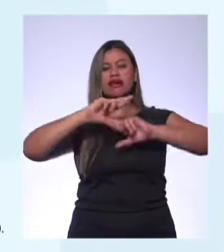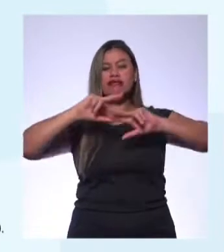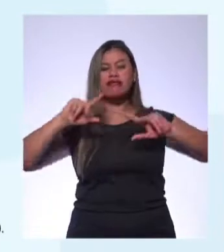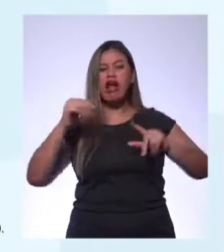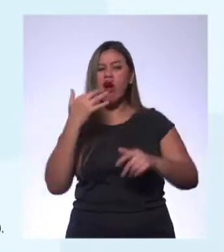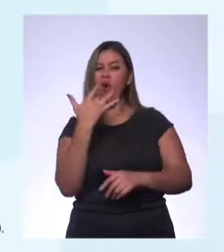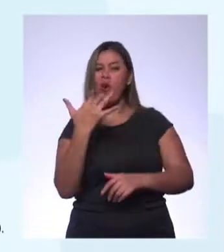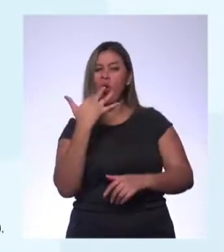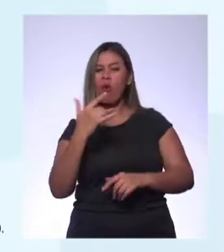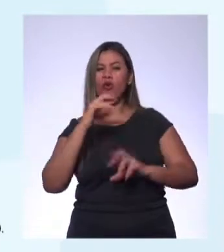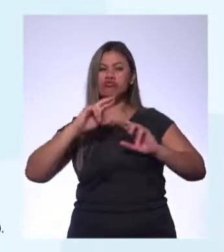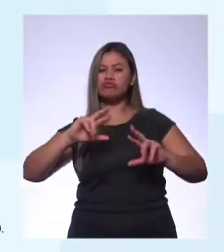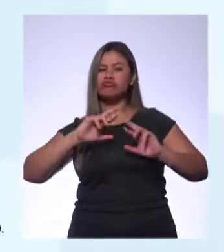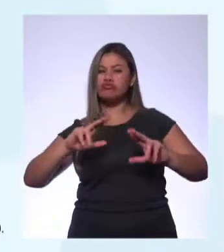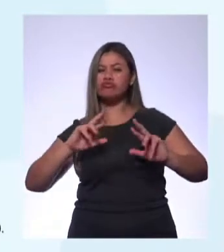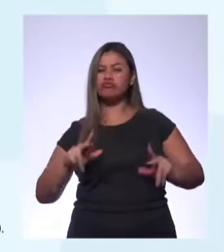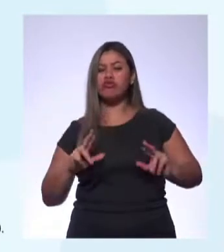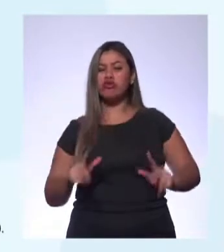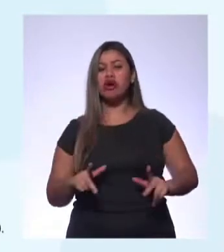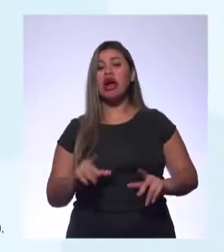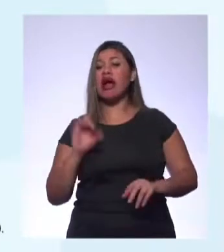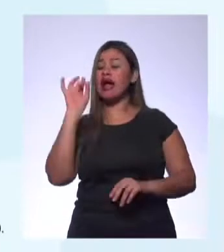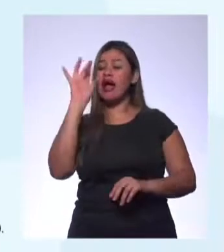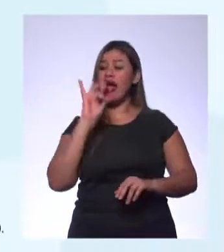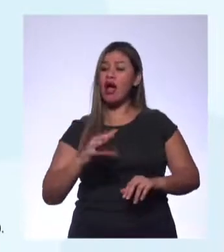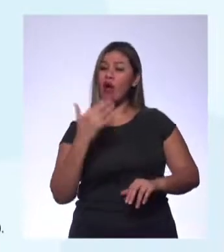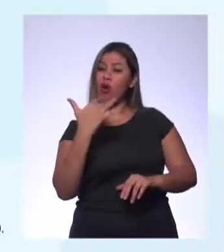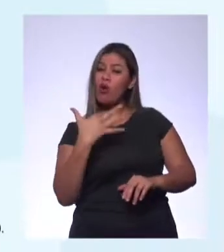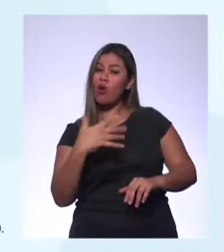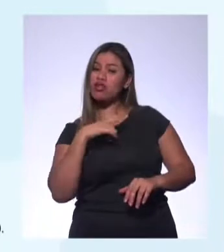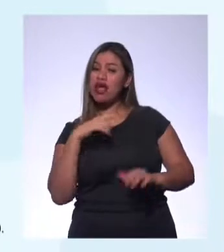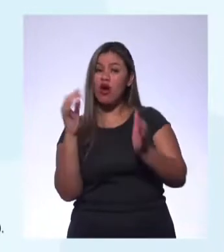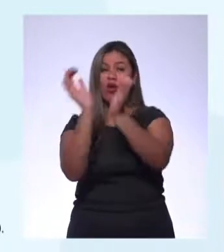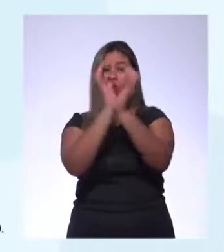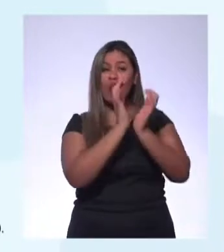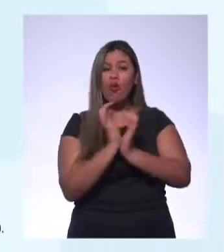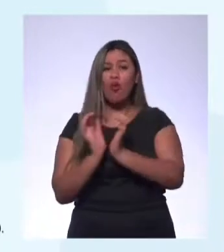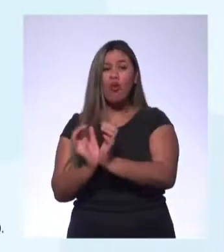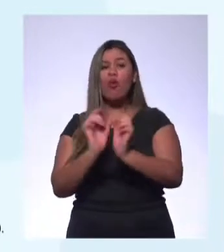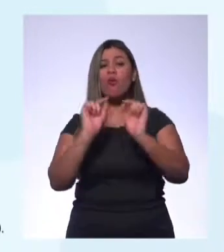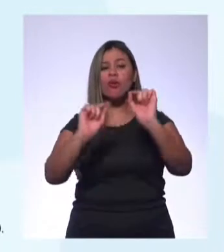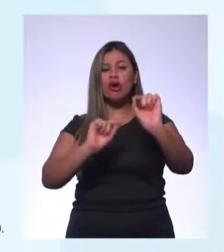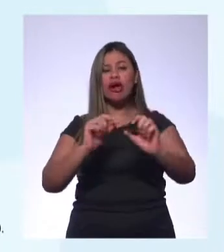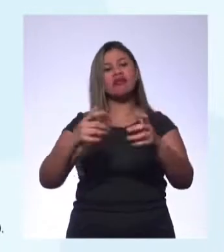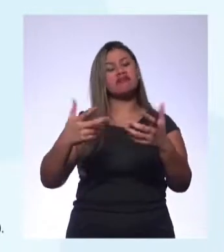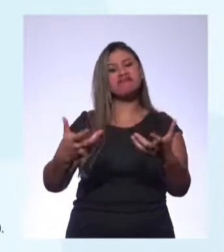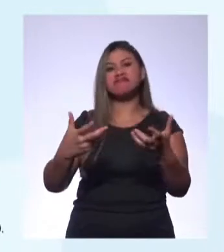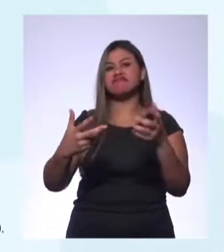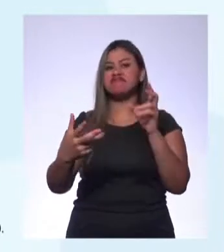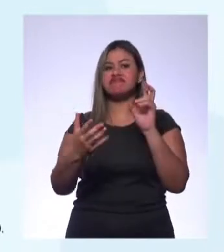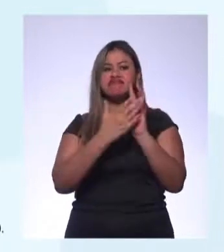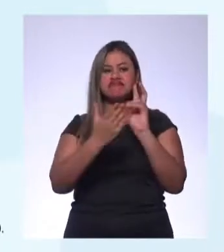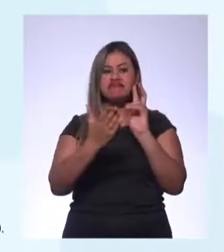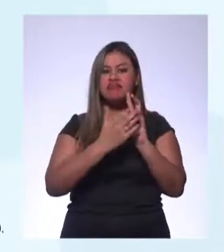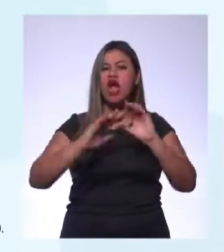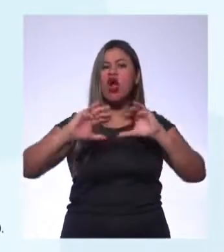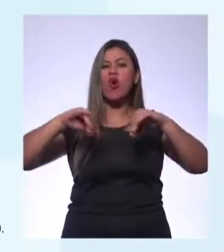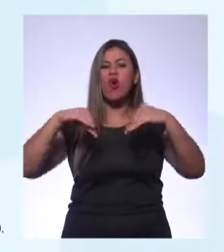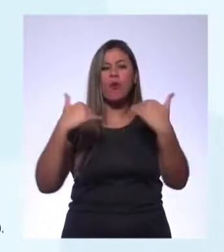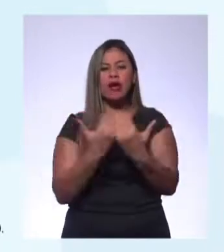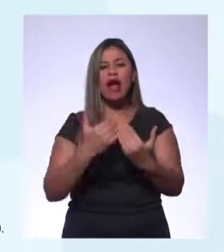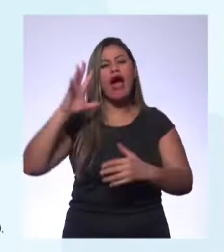com cores diferentes. Cada cor diferente daquela é um grupo, é uma tribo, é uma